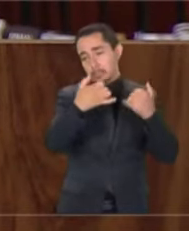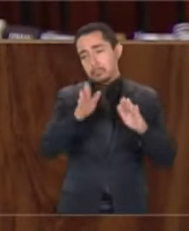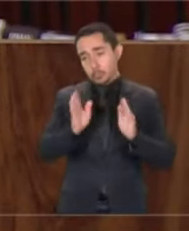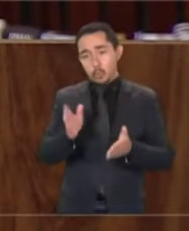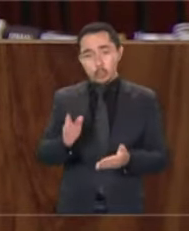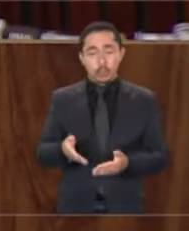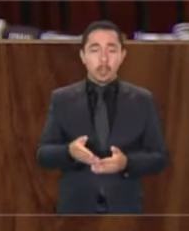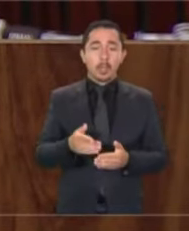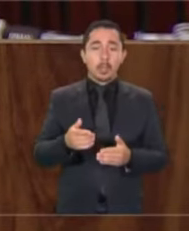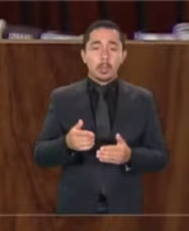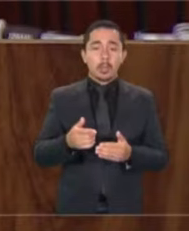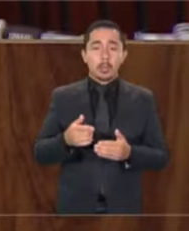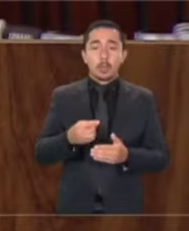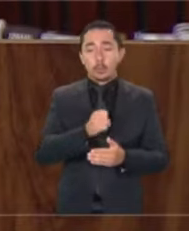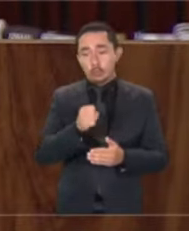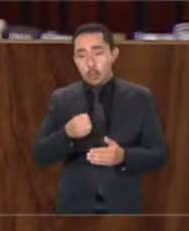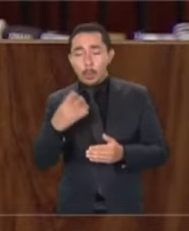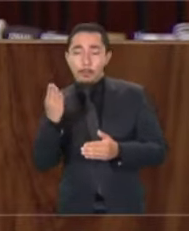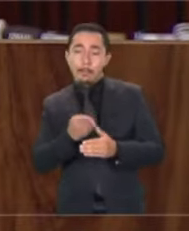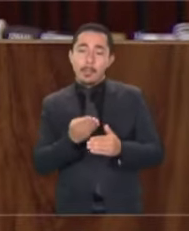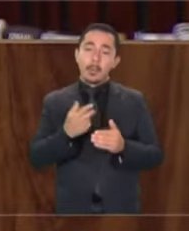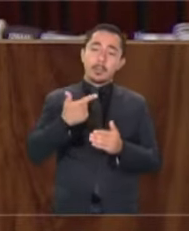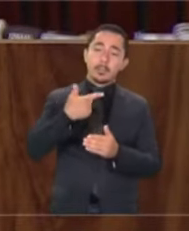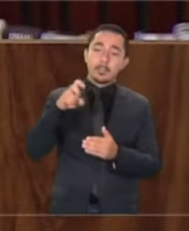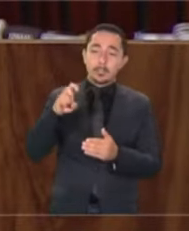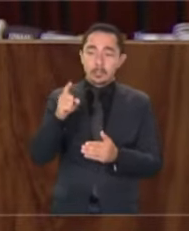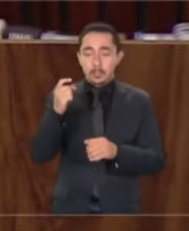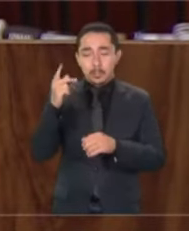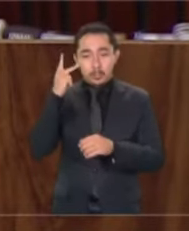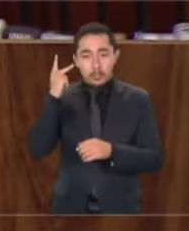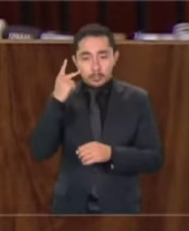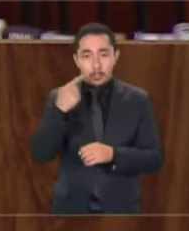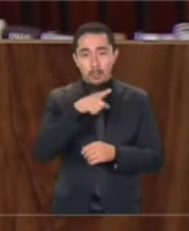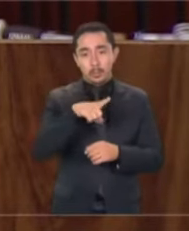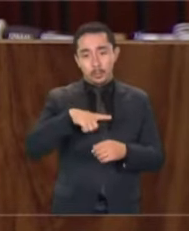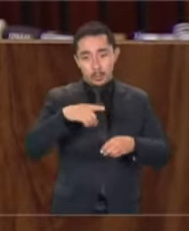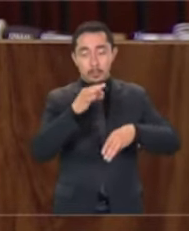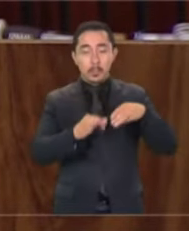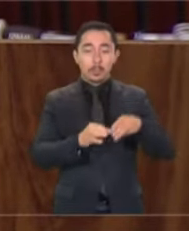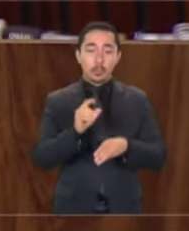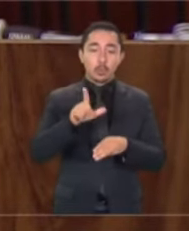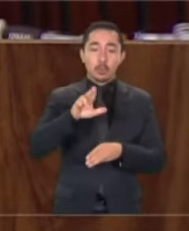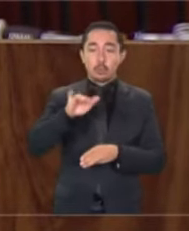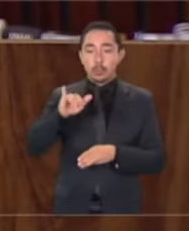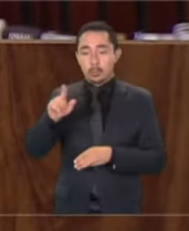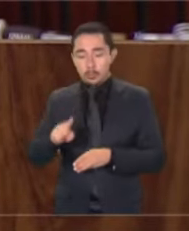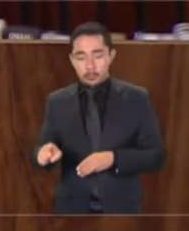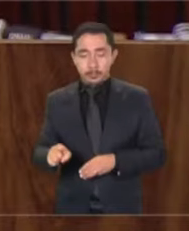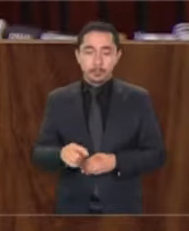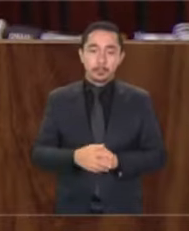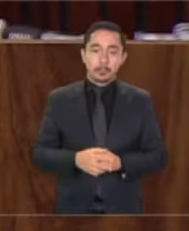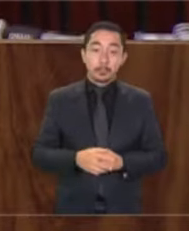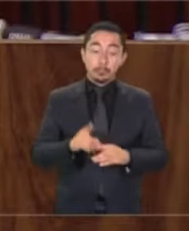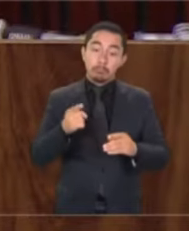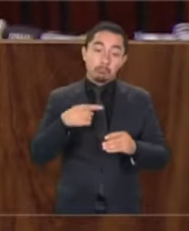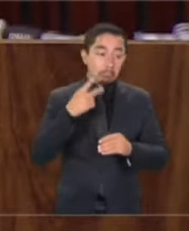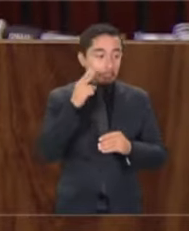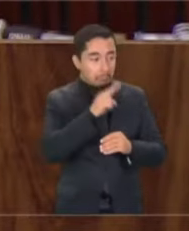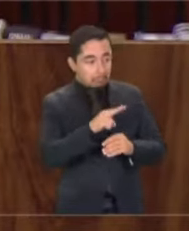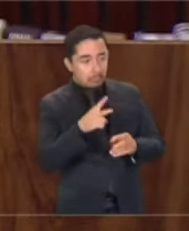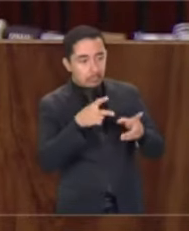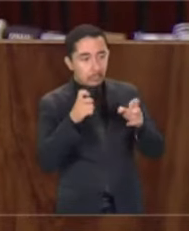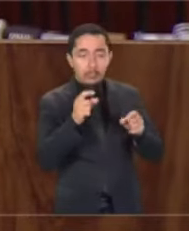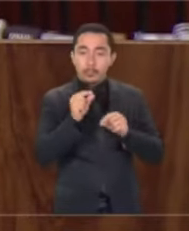758/25, São Paulo, relator para o acordo do ministro Luiz Fux, eminente ministro Luiz Fux. Como se vê, a